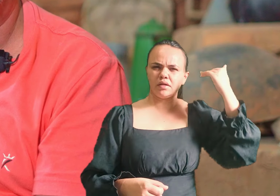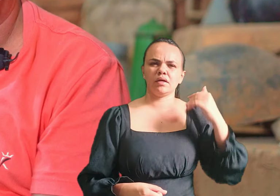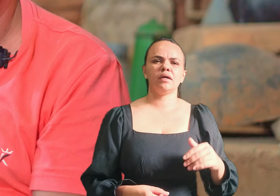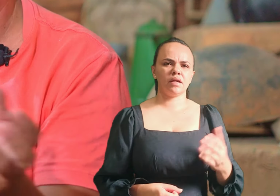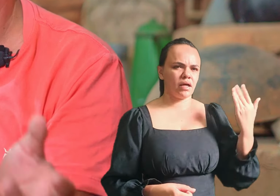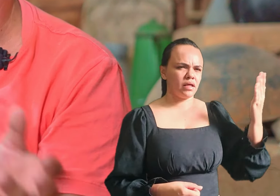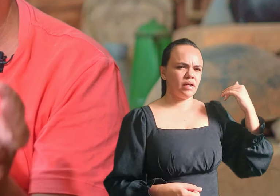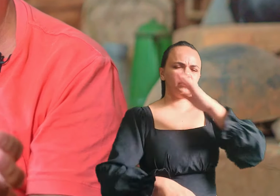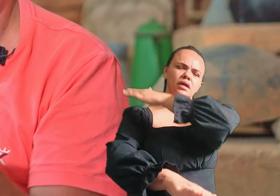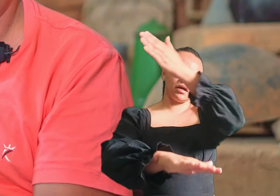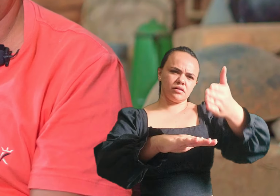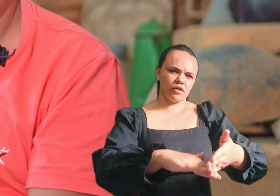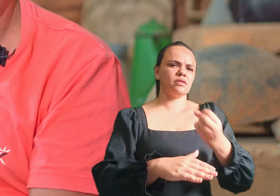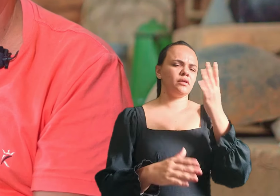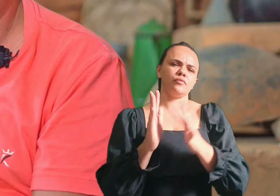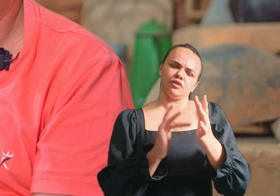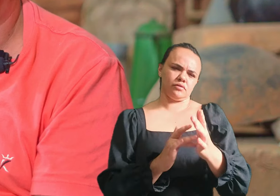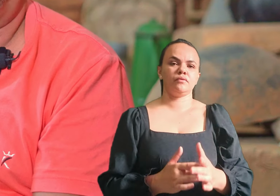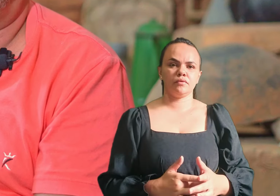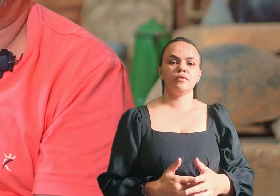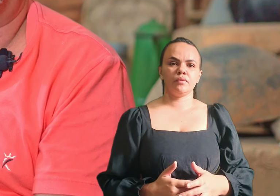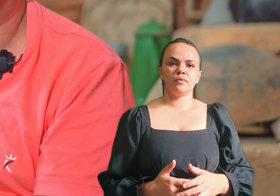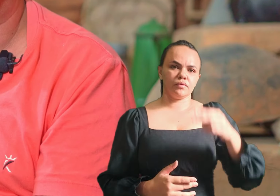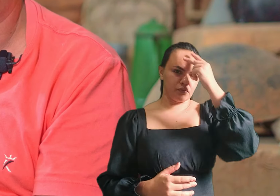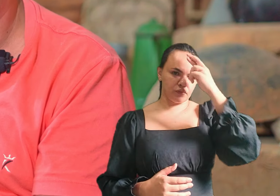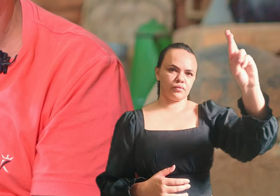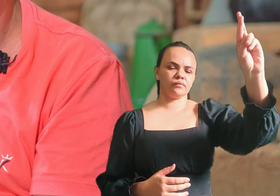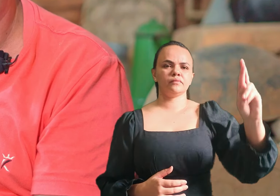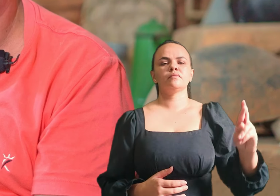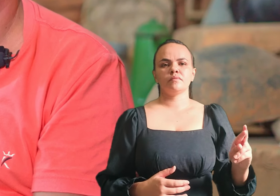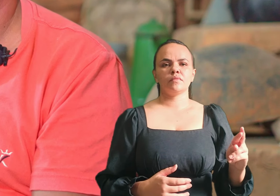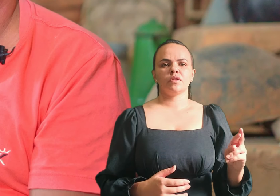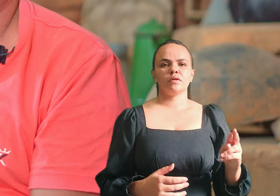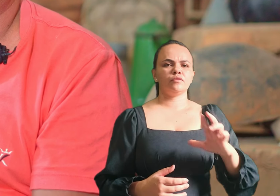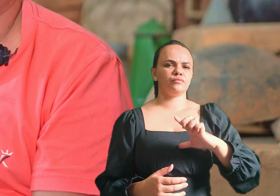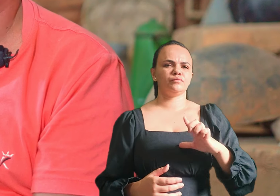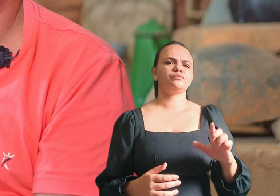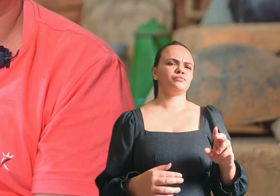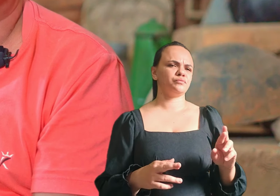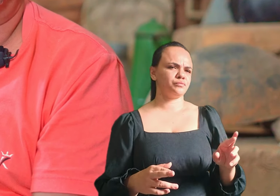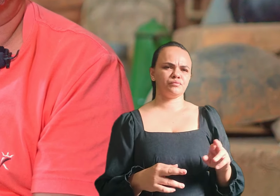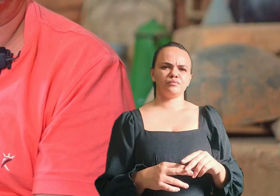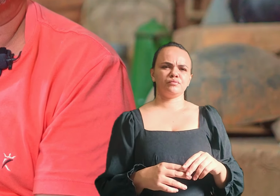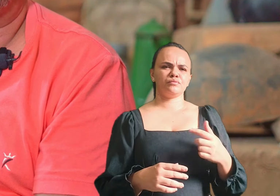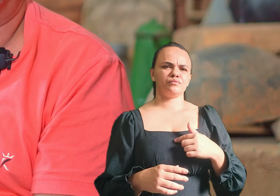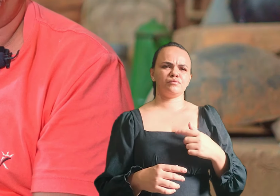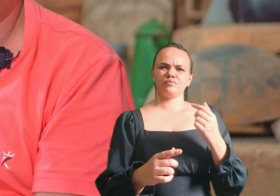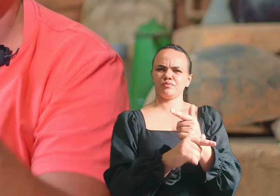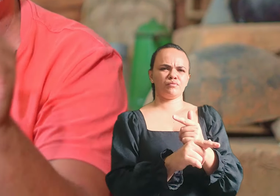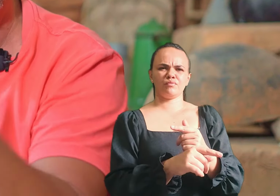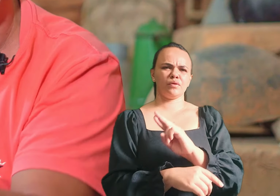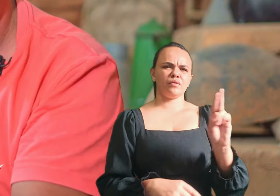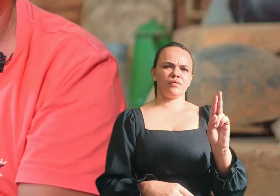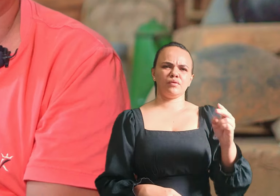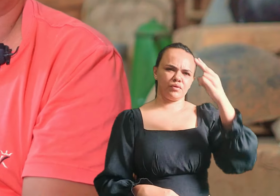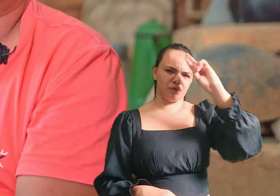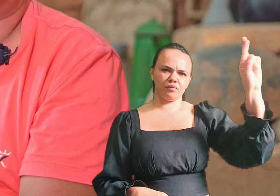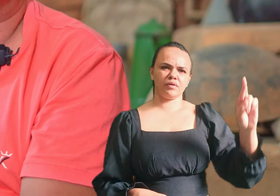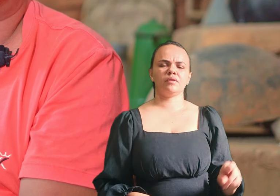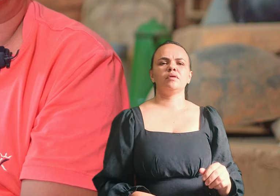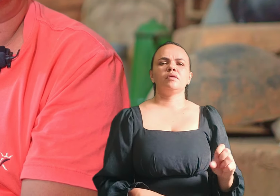Jesus o Senhor o termo senhor de fato a gente não vai encontrar eu nem lembro se eu encontrei o nome senhor mas Serra do